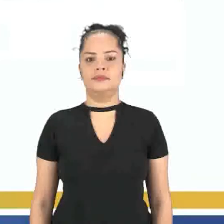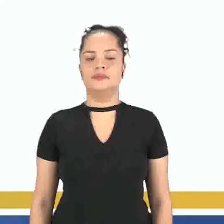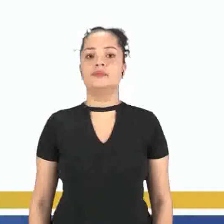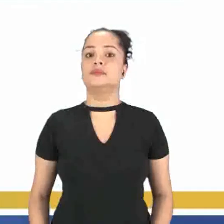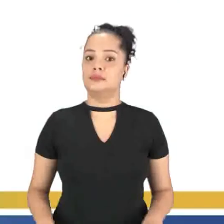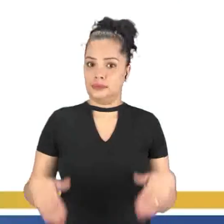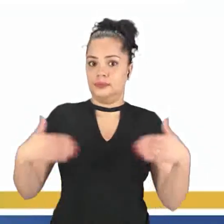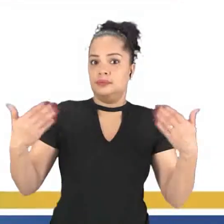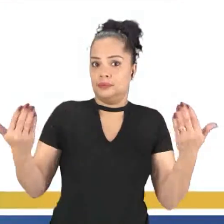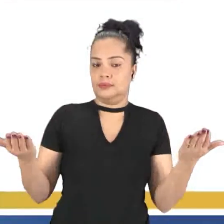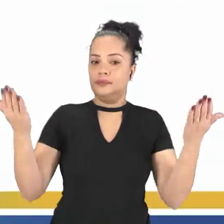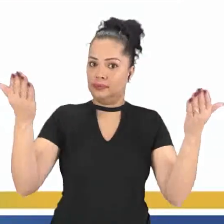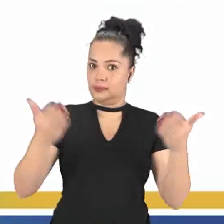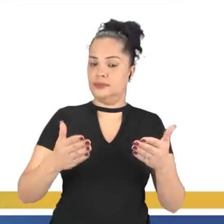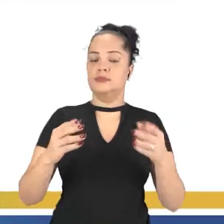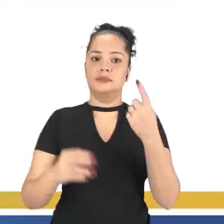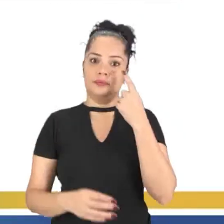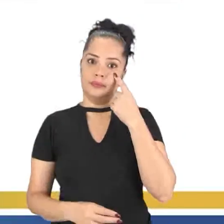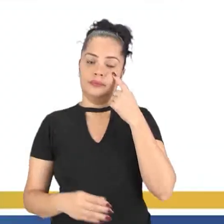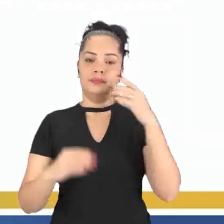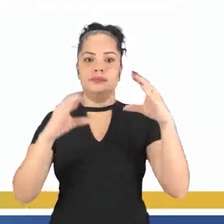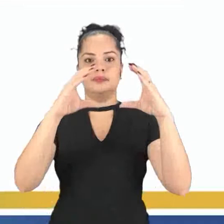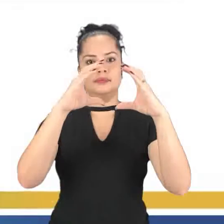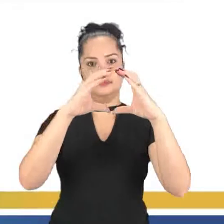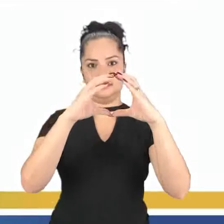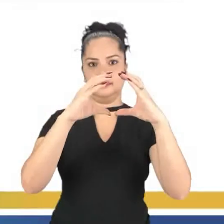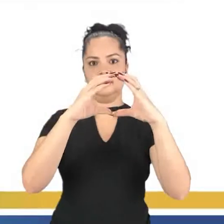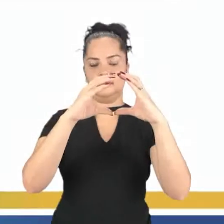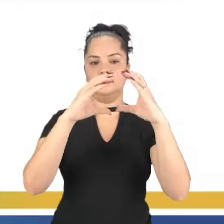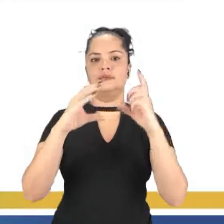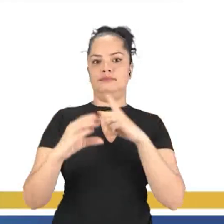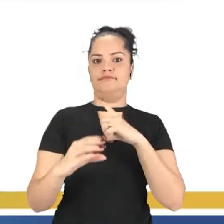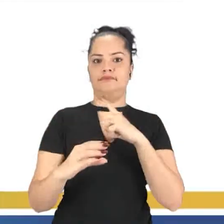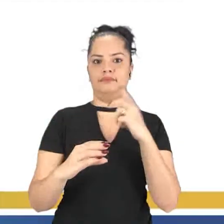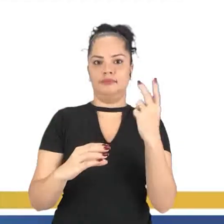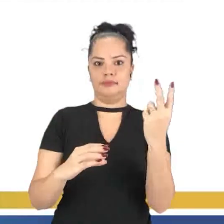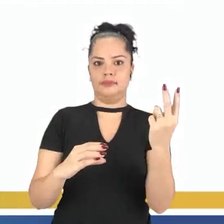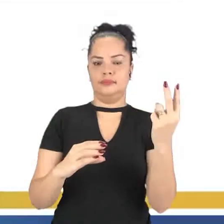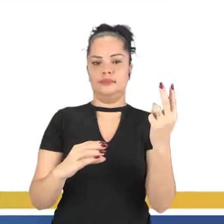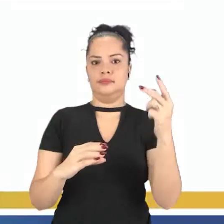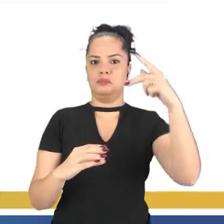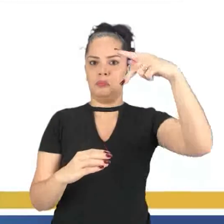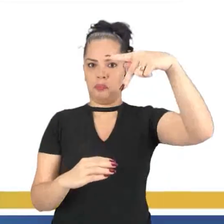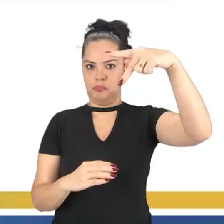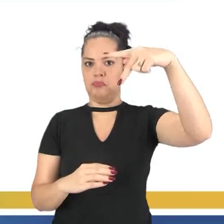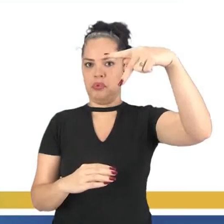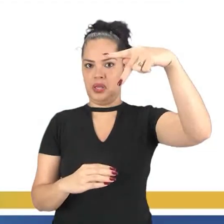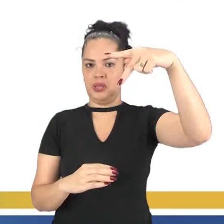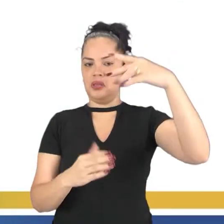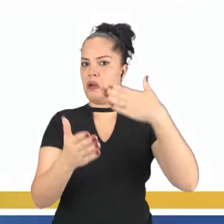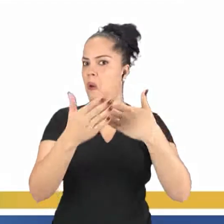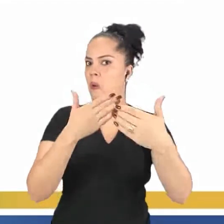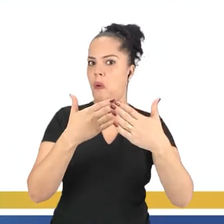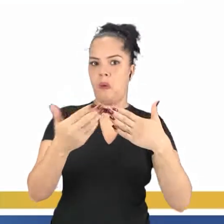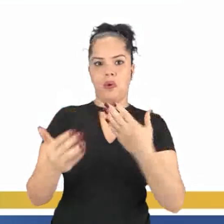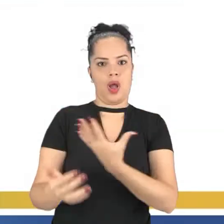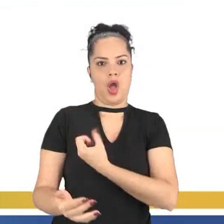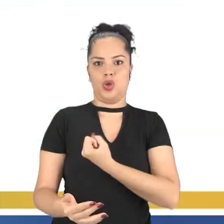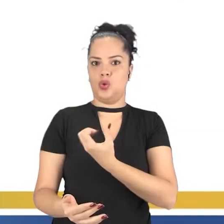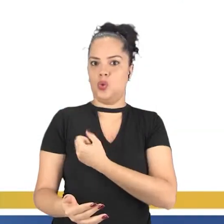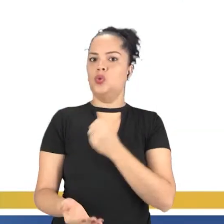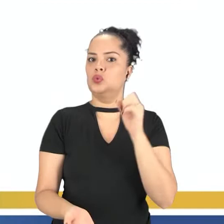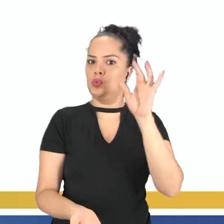Então agora vamos ver a esfera, gente. A esfera é formada por dois elementos. Um ponto P qualquer do espaço e um número real